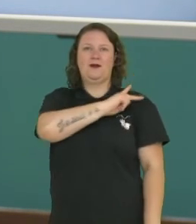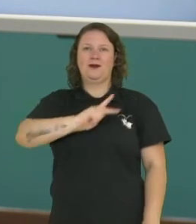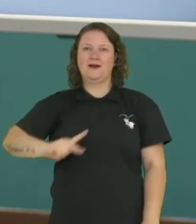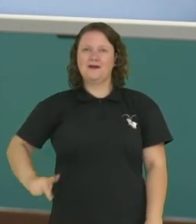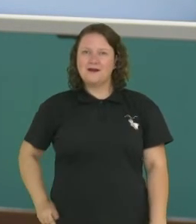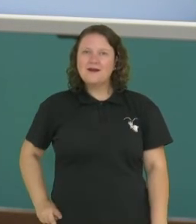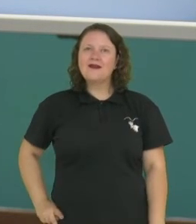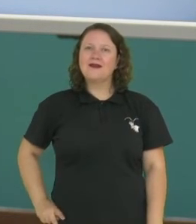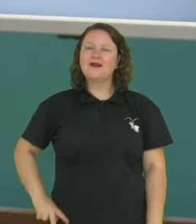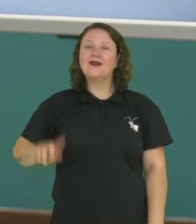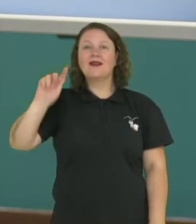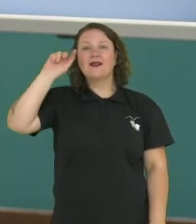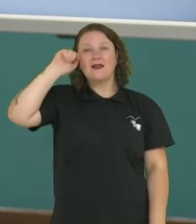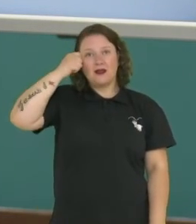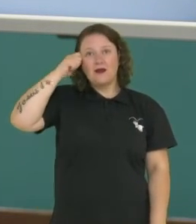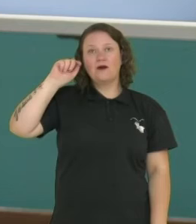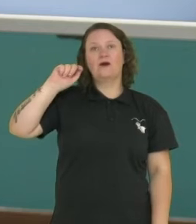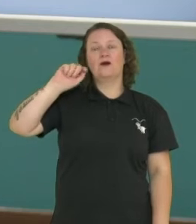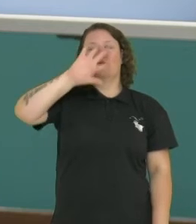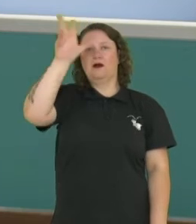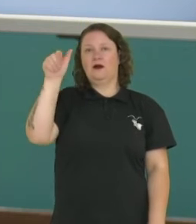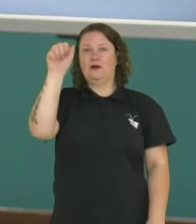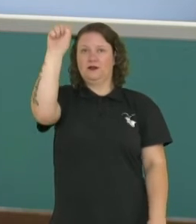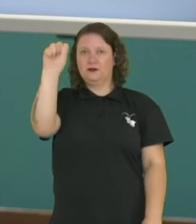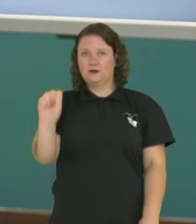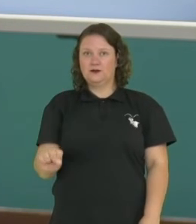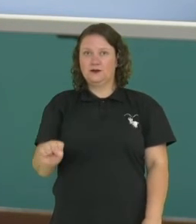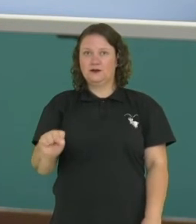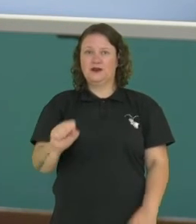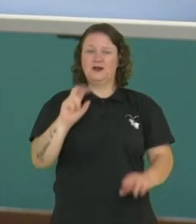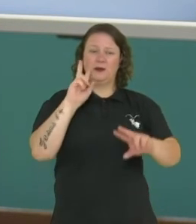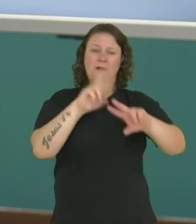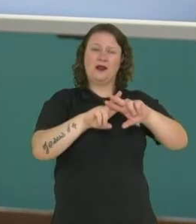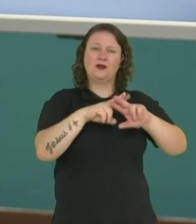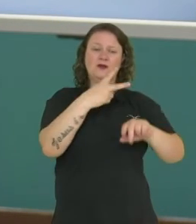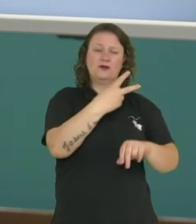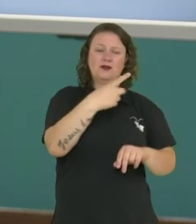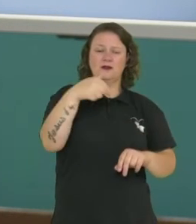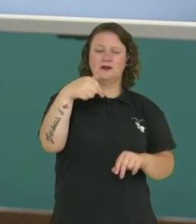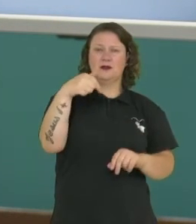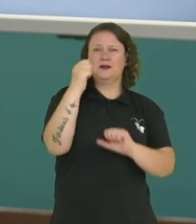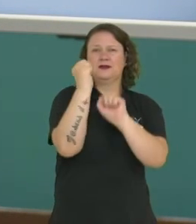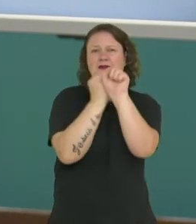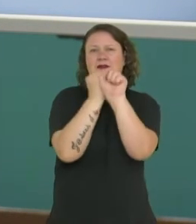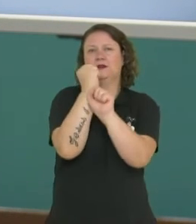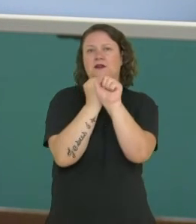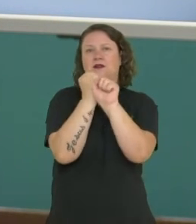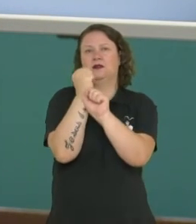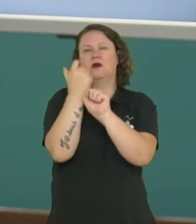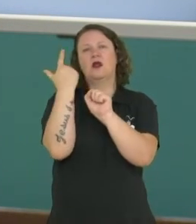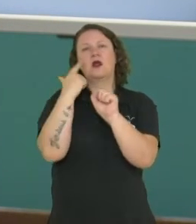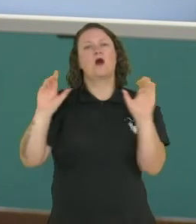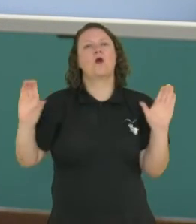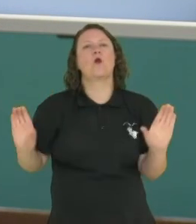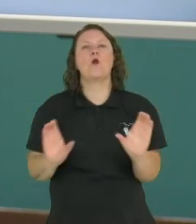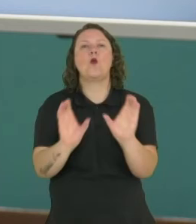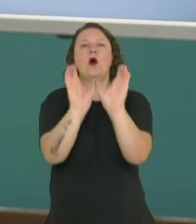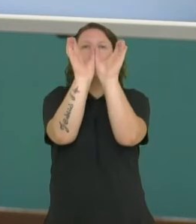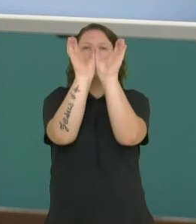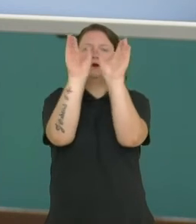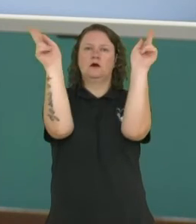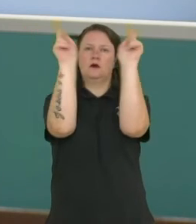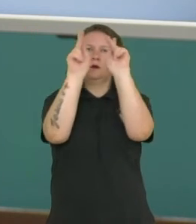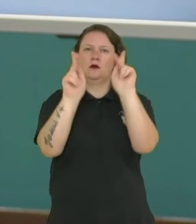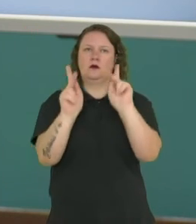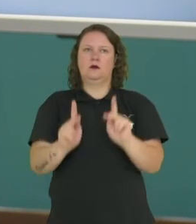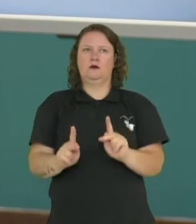do Sul, ok? Ficou preso por 27 anos, imagine, né? E ganhou o Prêmio Nobel da Paz em